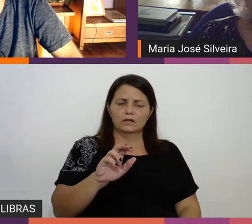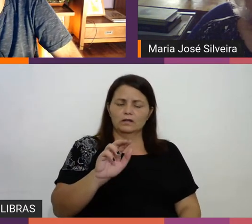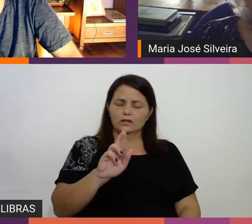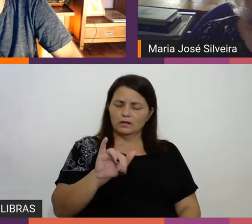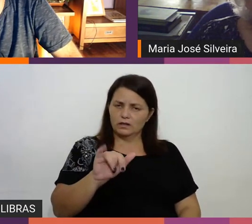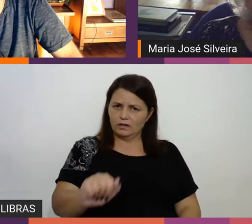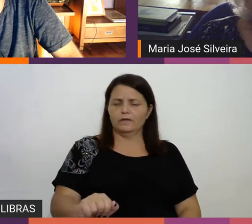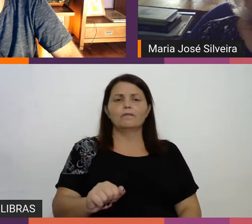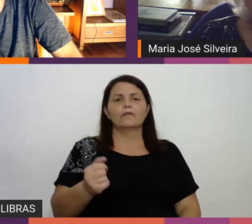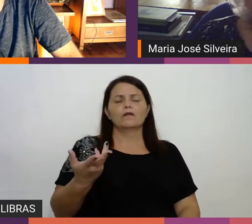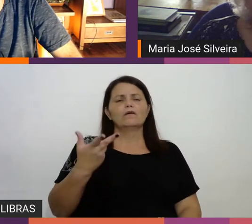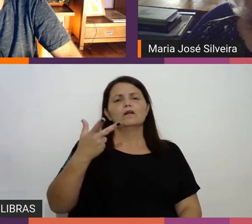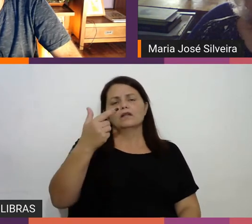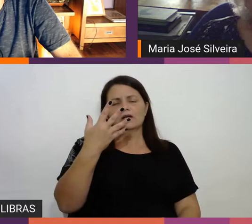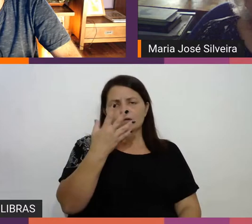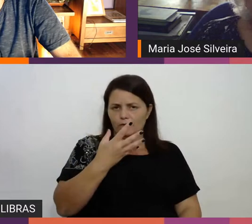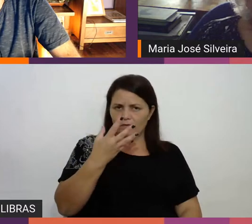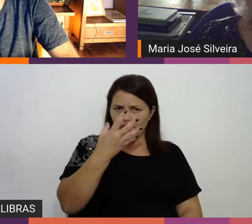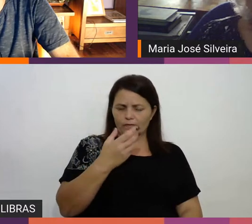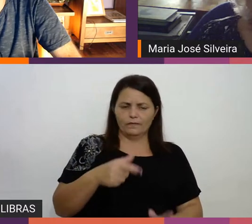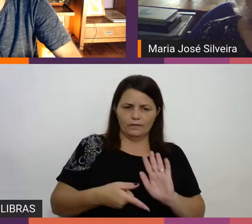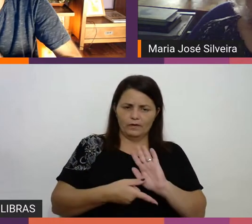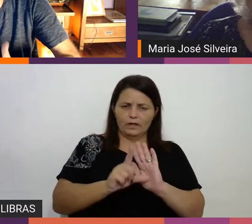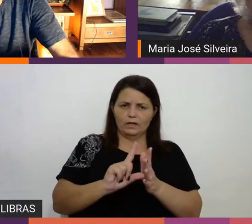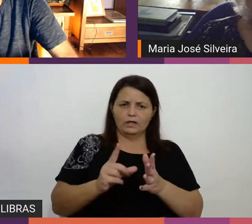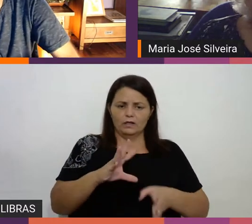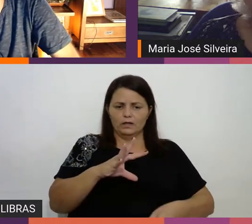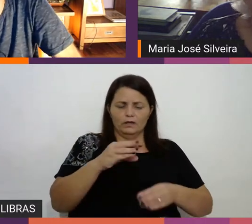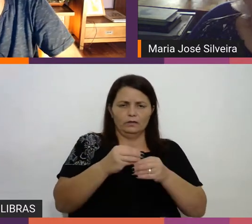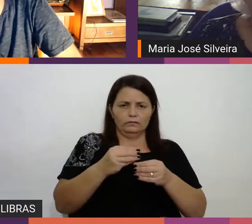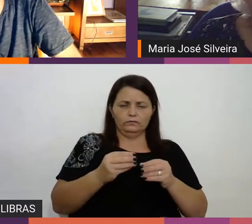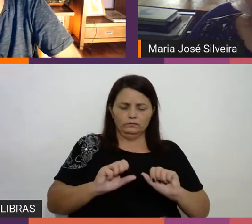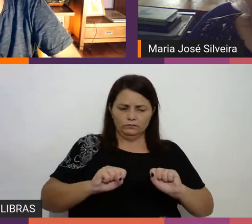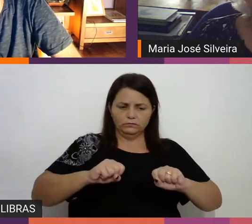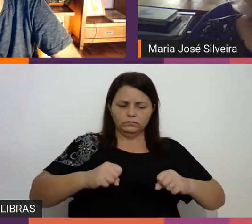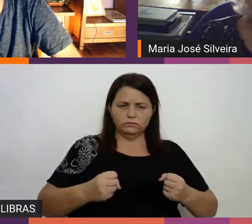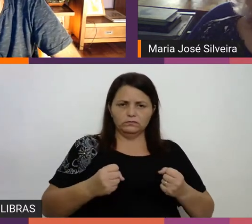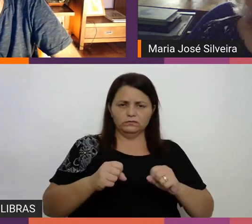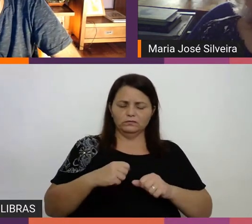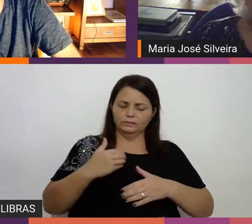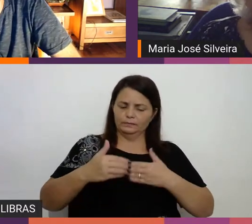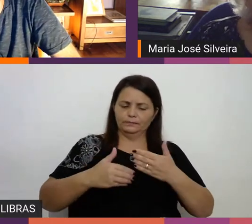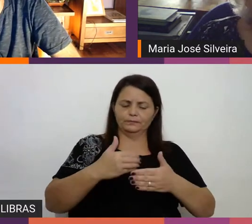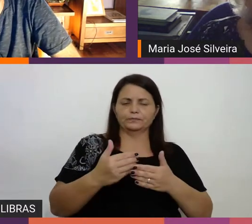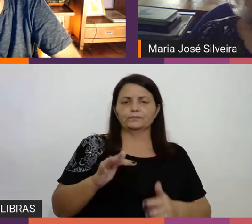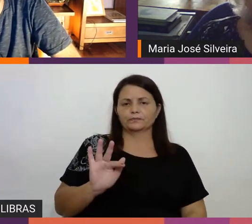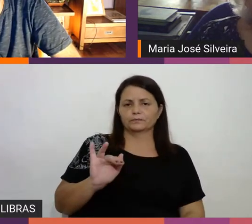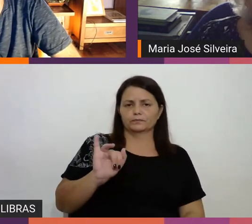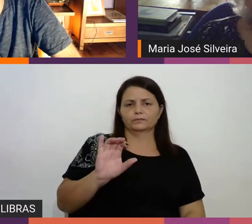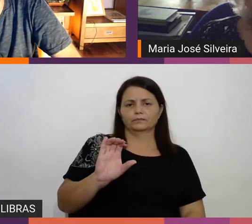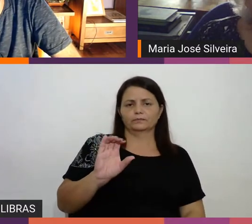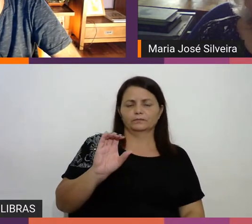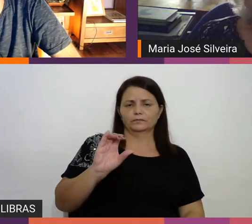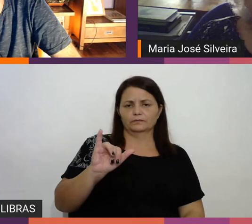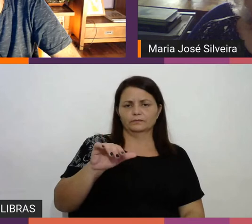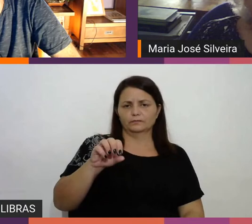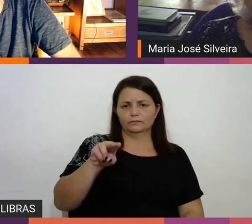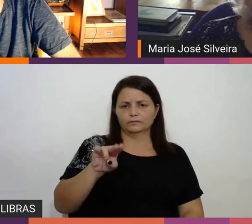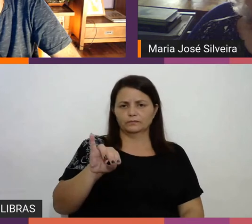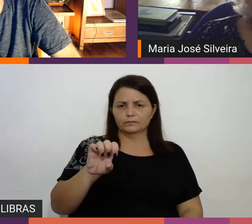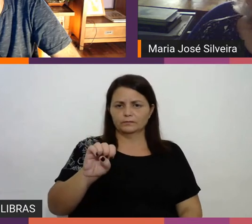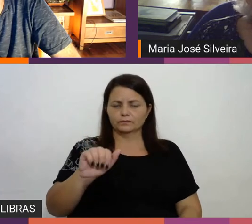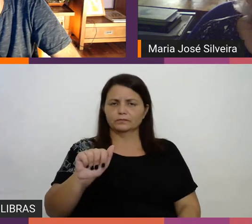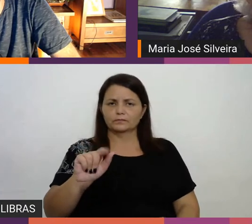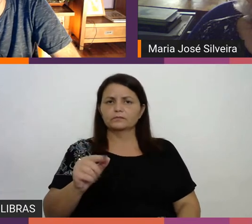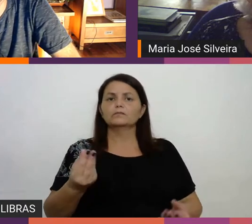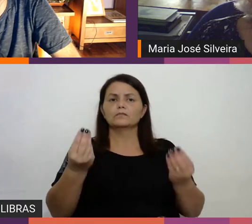e ela também antes de enveredar se dedicar à carreira de ficção nisso foi a editora um dou